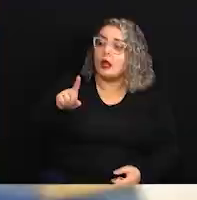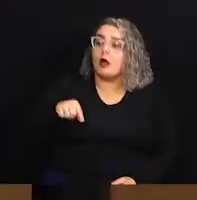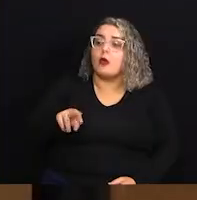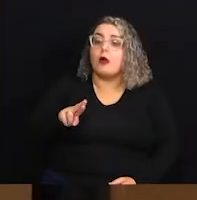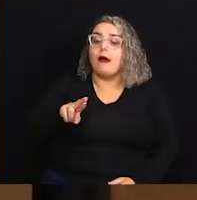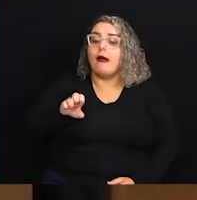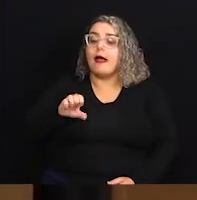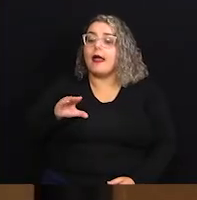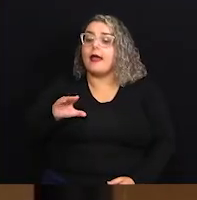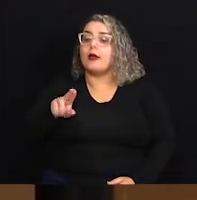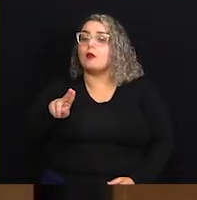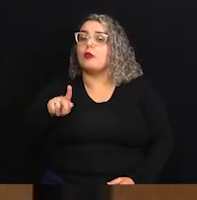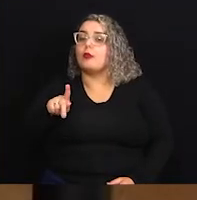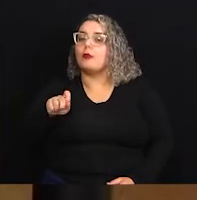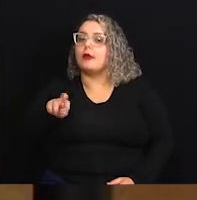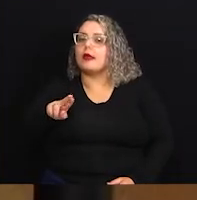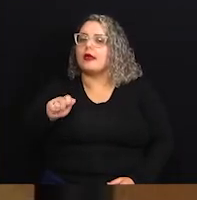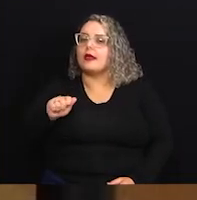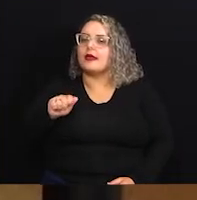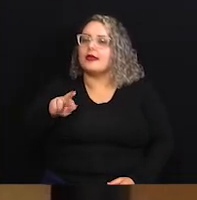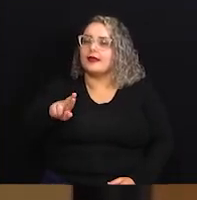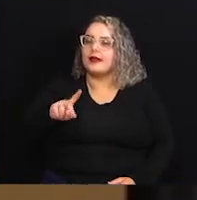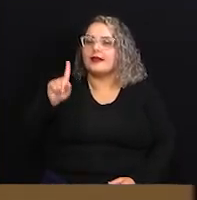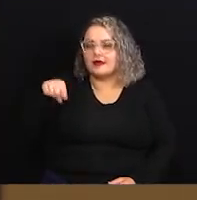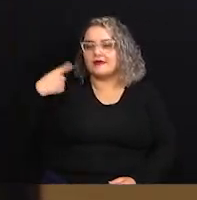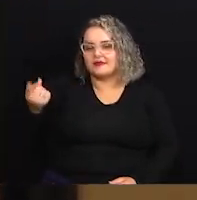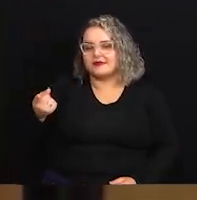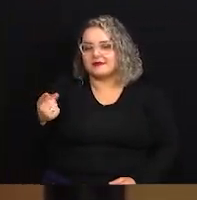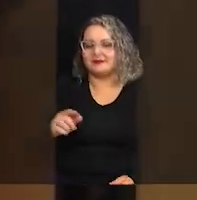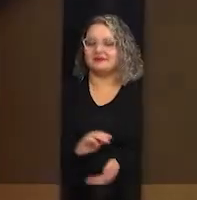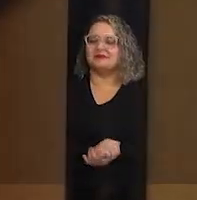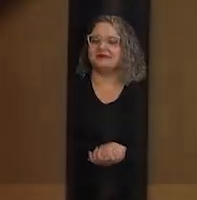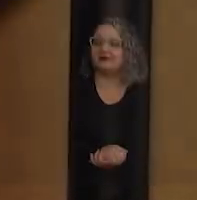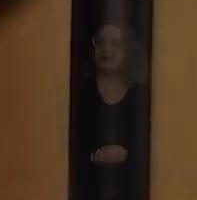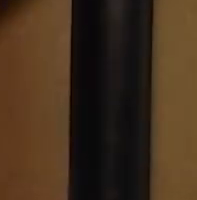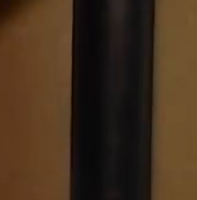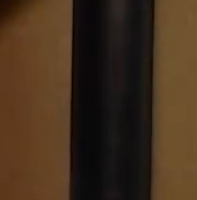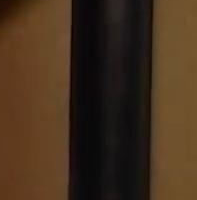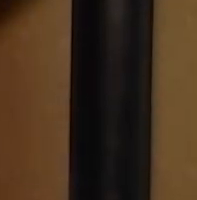está o recuperar, que é o que você confere no próximo bloco.